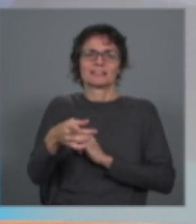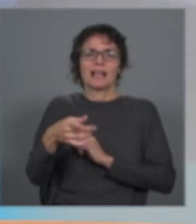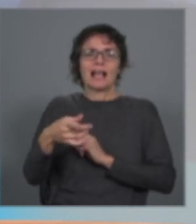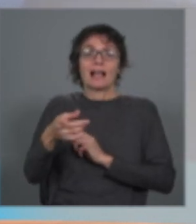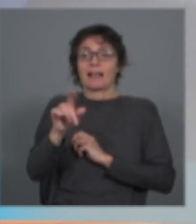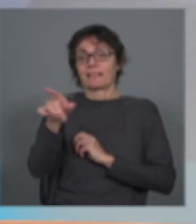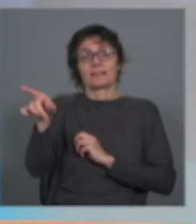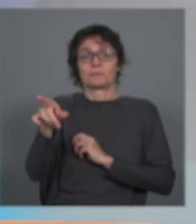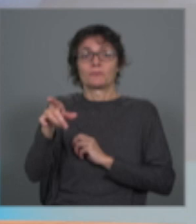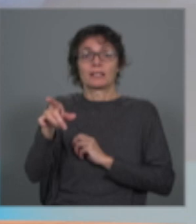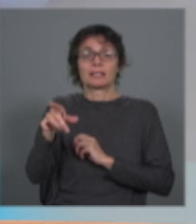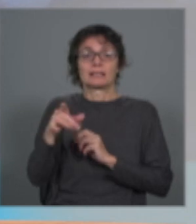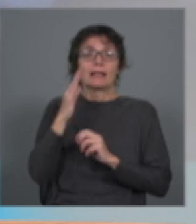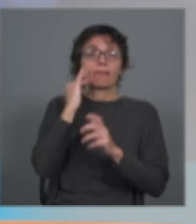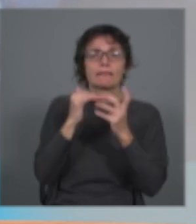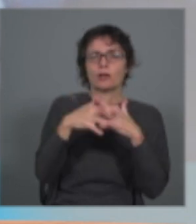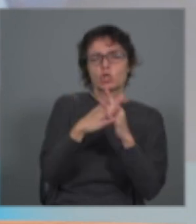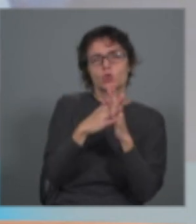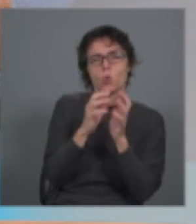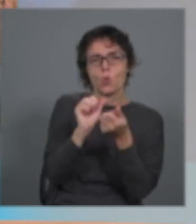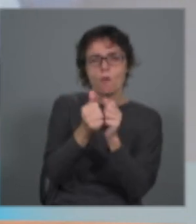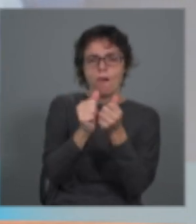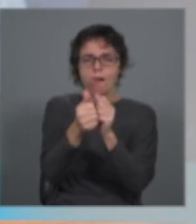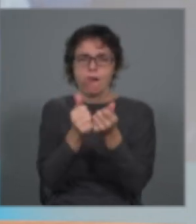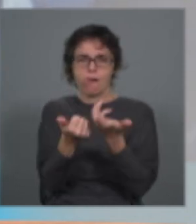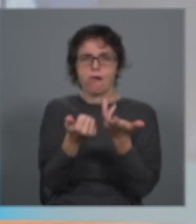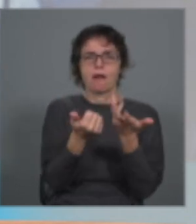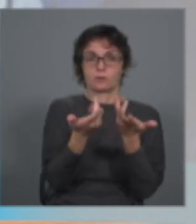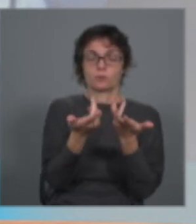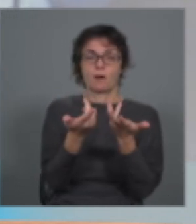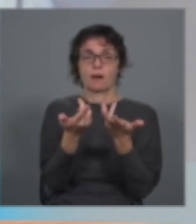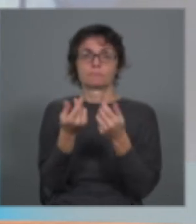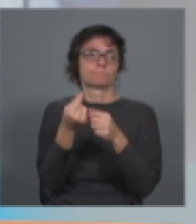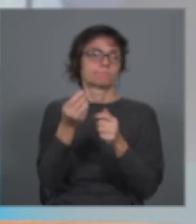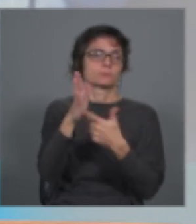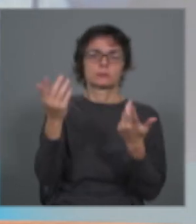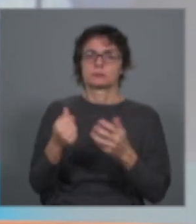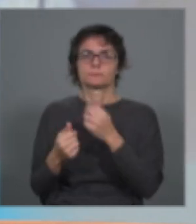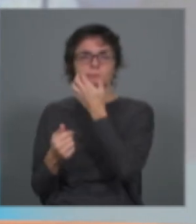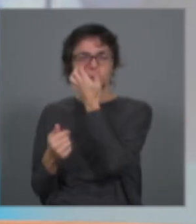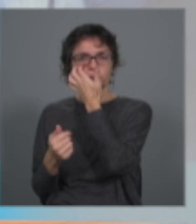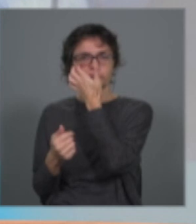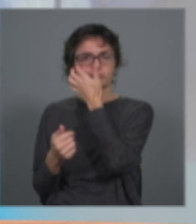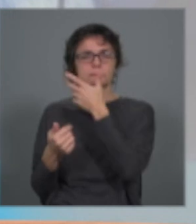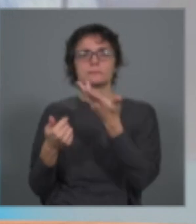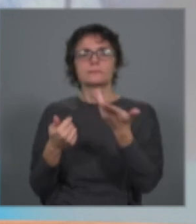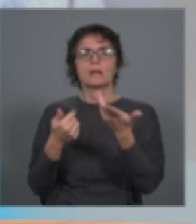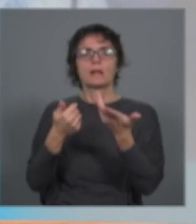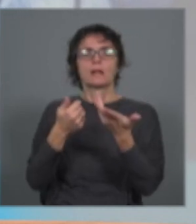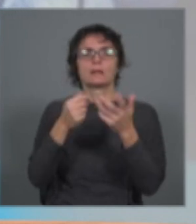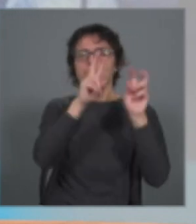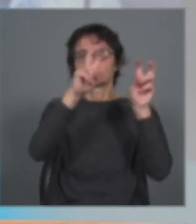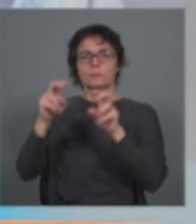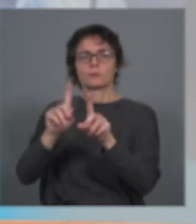ficam anquilosadas ao fim de falta de uso, não é? Está provado com a matemática, está provado com várias outras coisas.